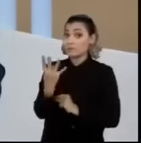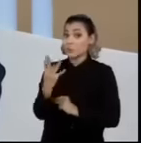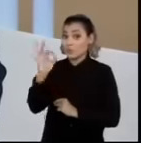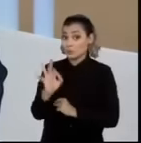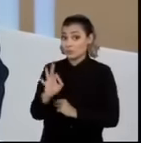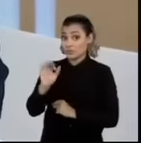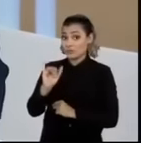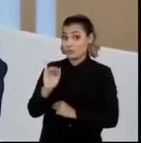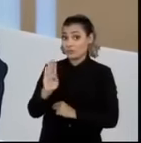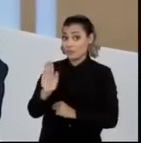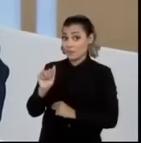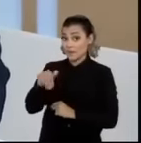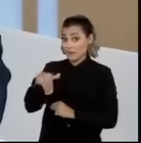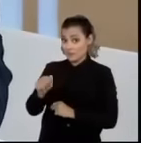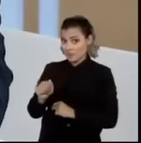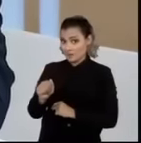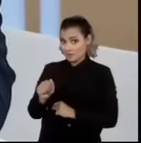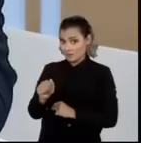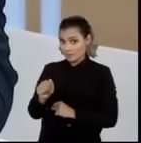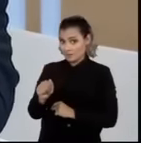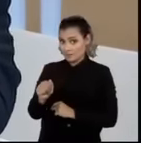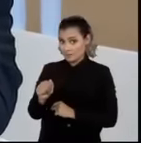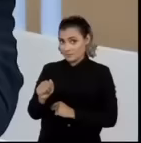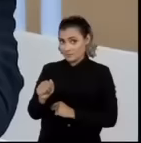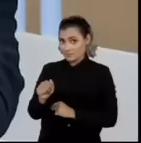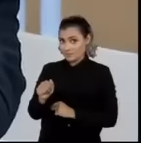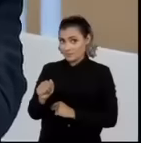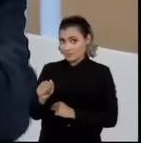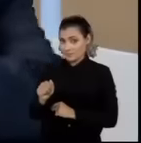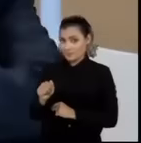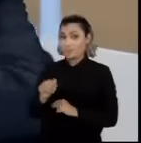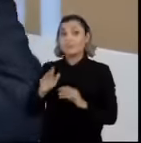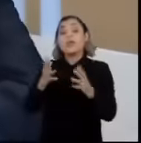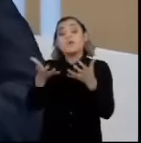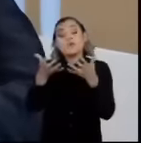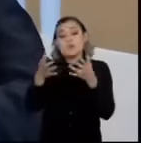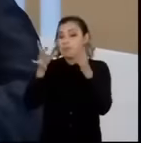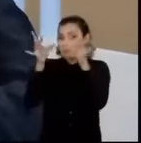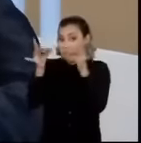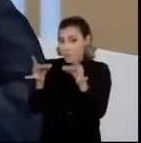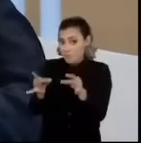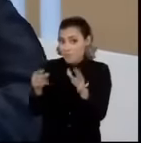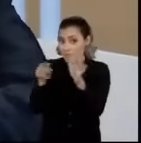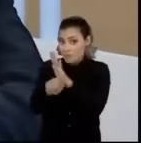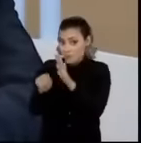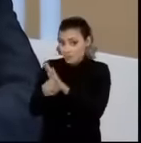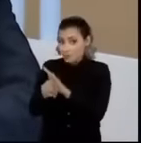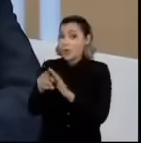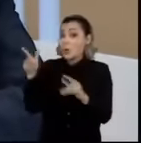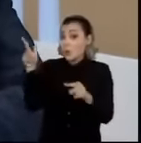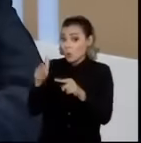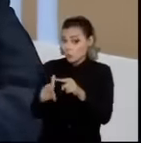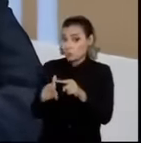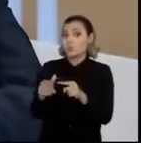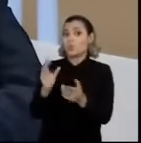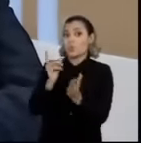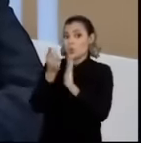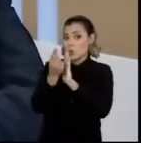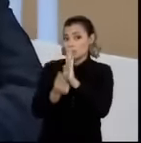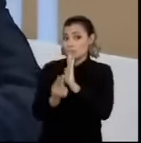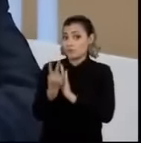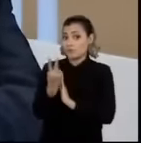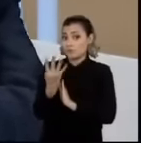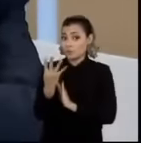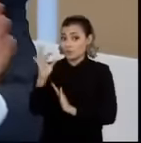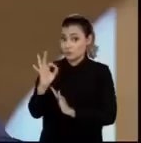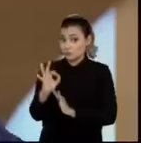bem? Deixa eu só responder aos poucos, senão eu não consigo. Eu queria fazer cortou o orçamento do IBAMA em